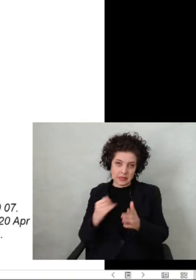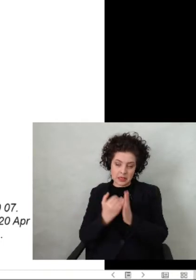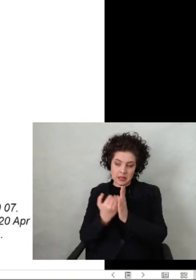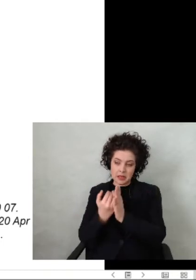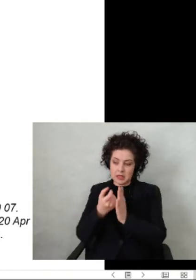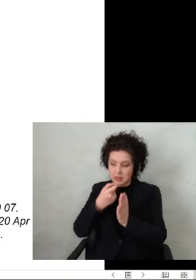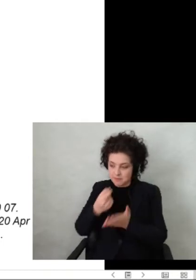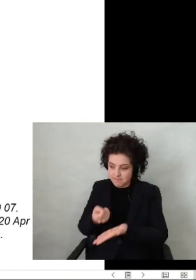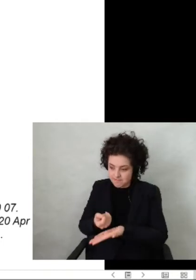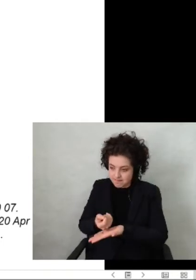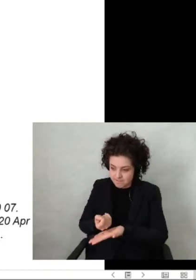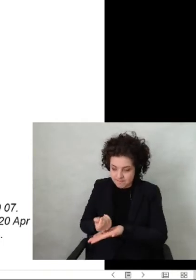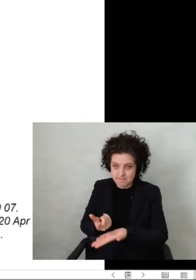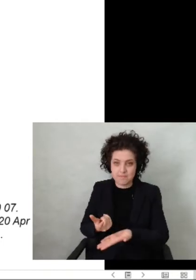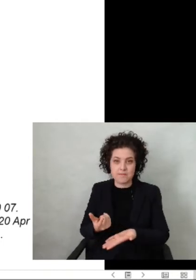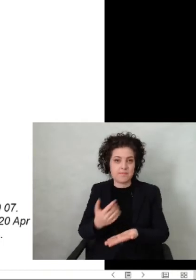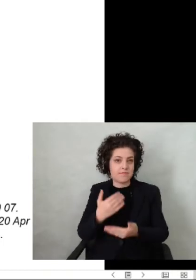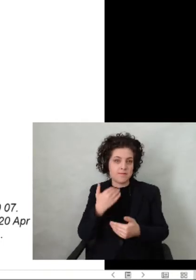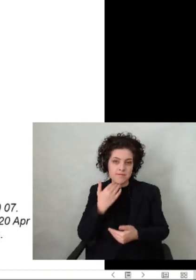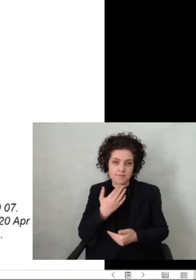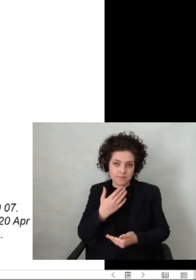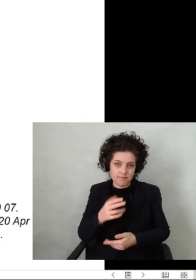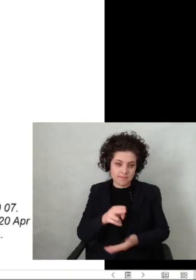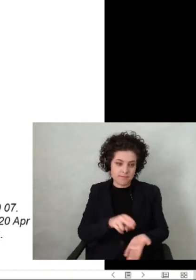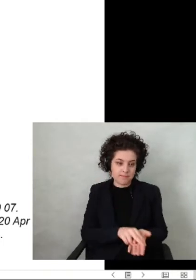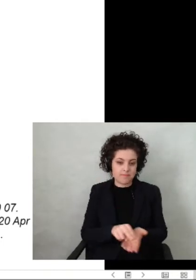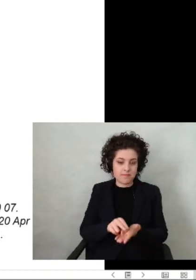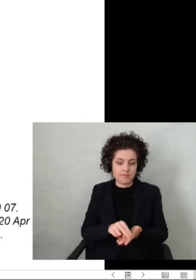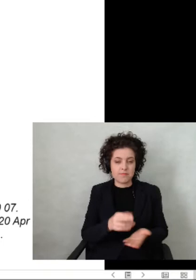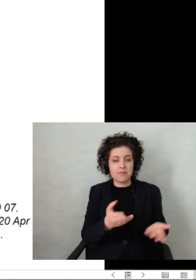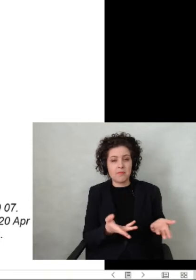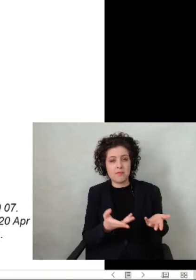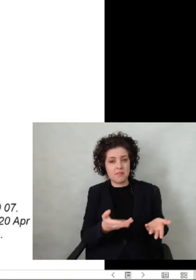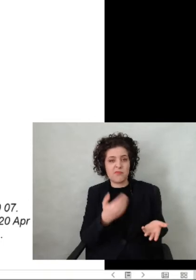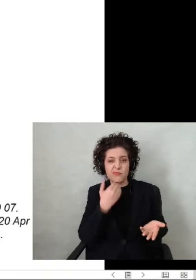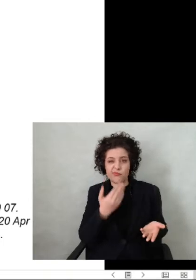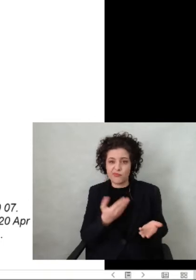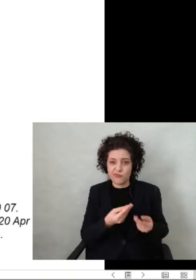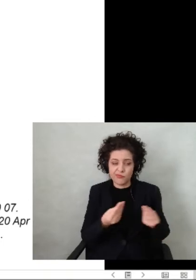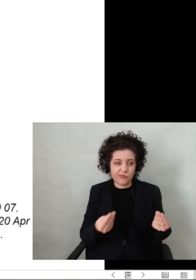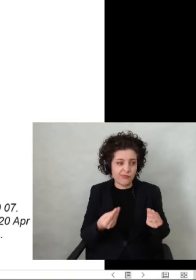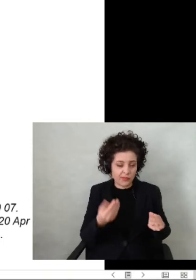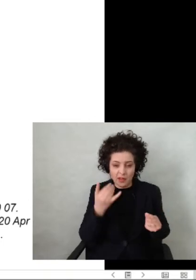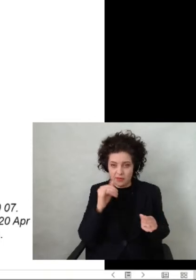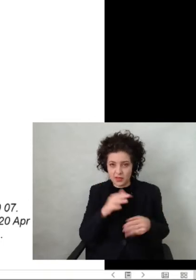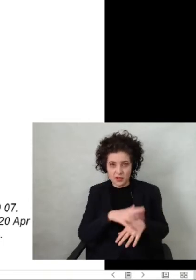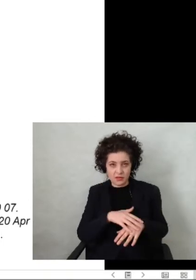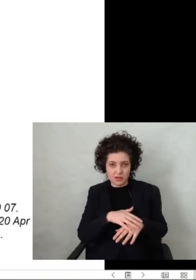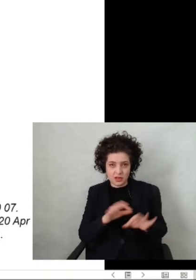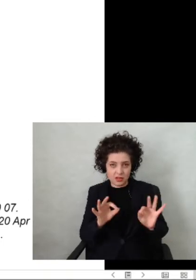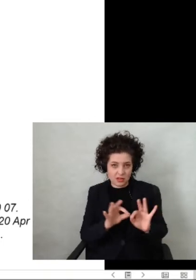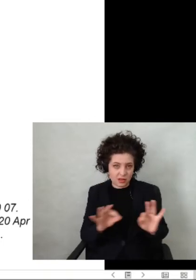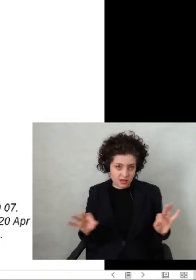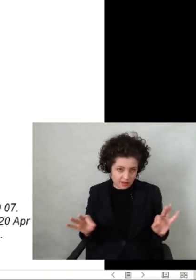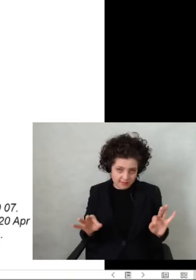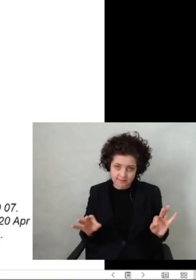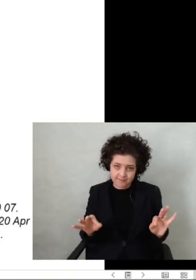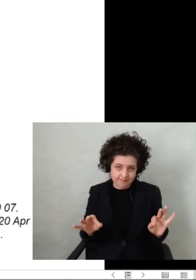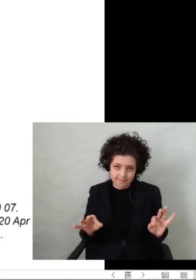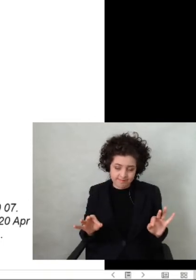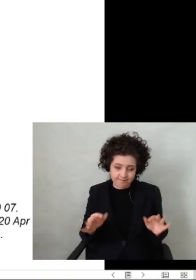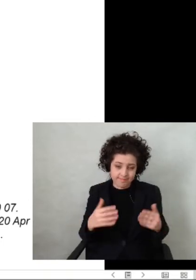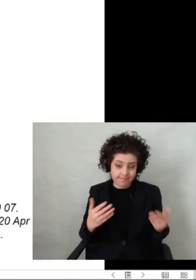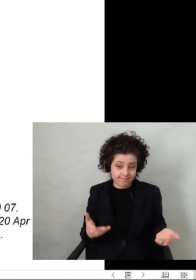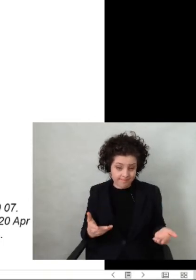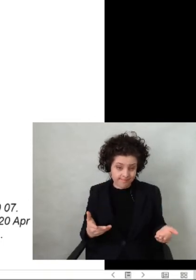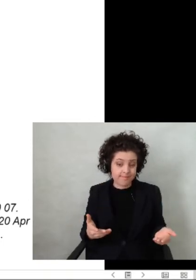não serviu para tratar paciente com menor gravidade, ela não serviu para prevenir a doença, como profilaxia. Então, por enquanto, a gente